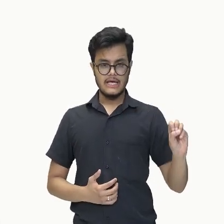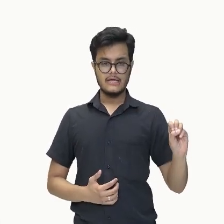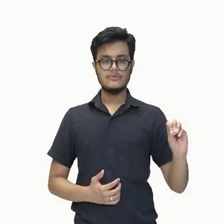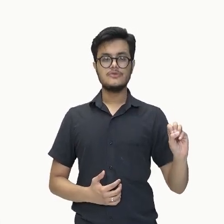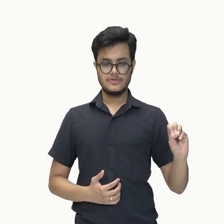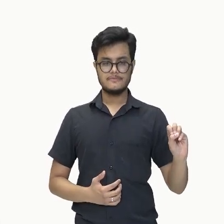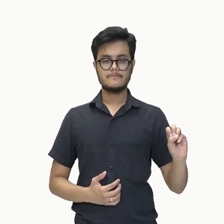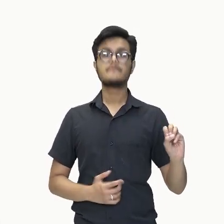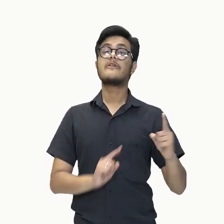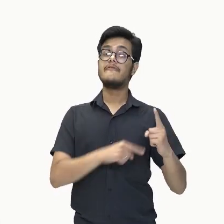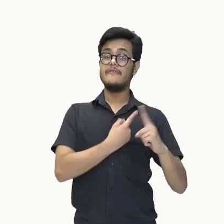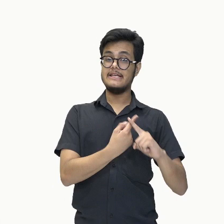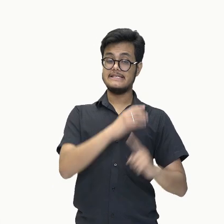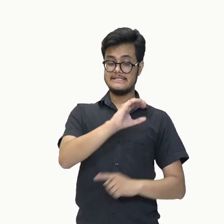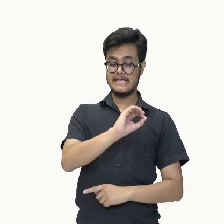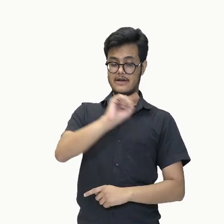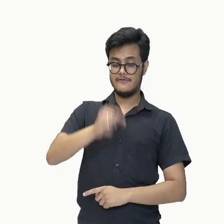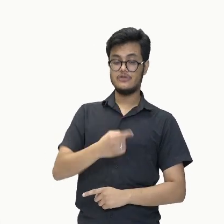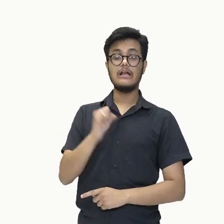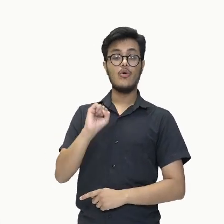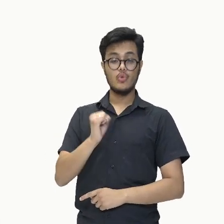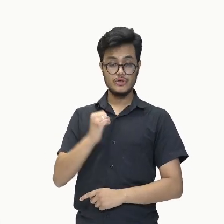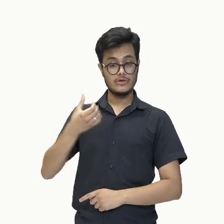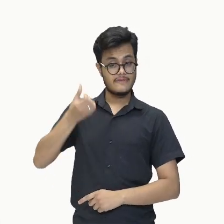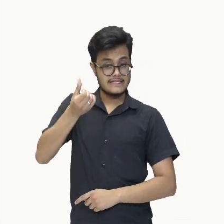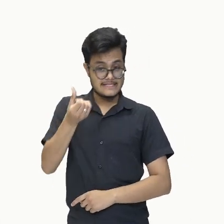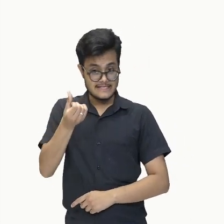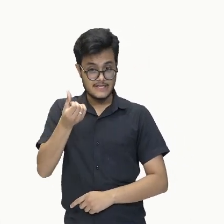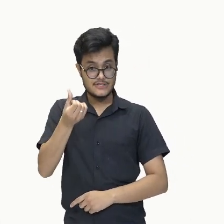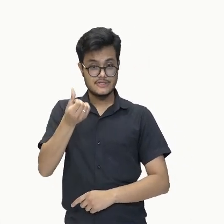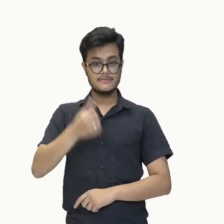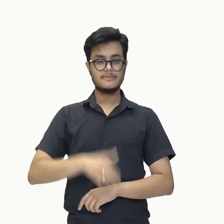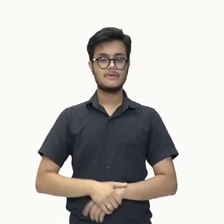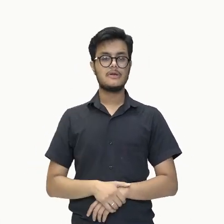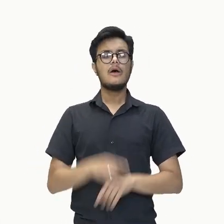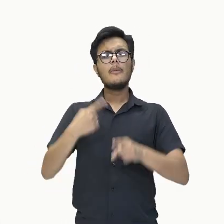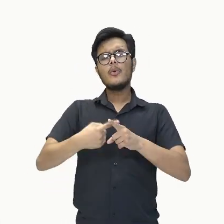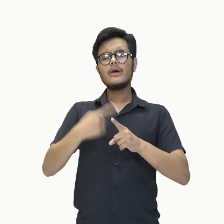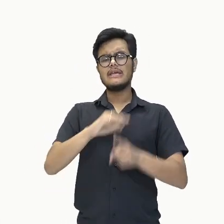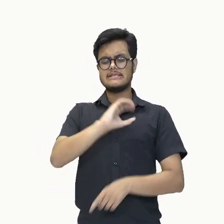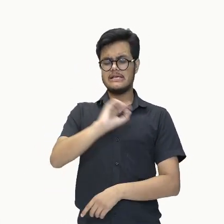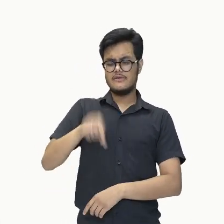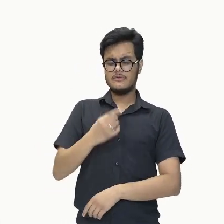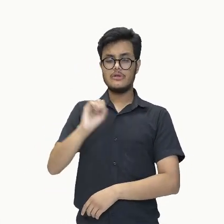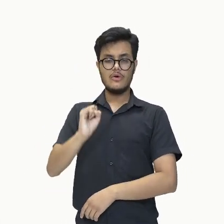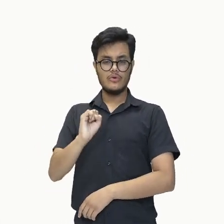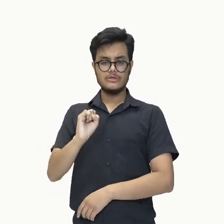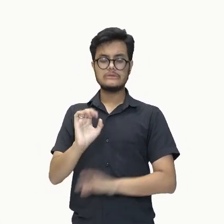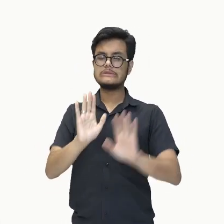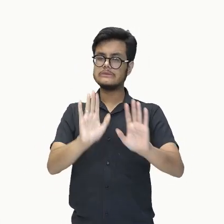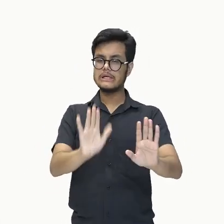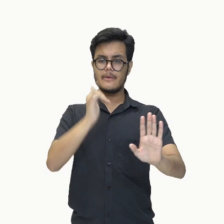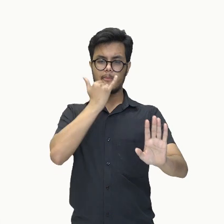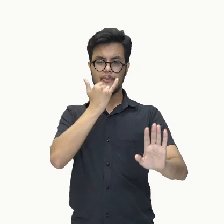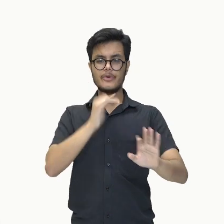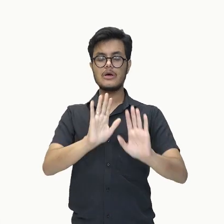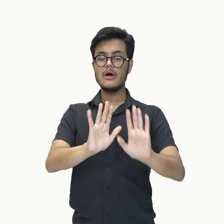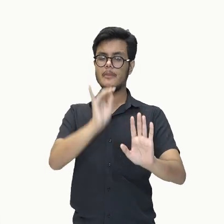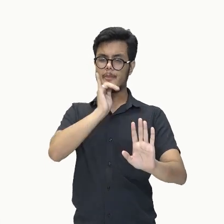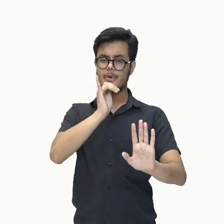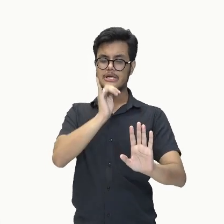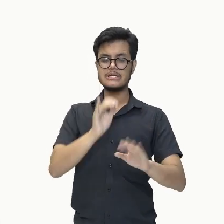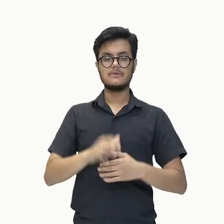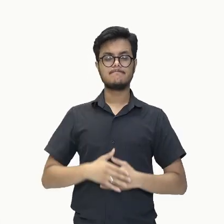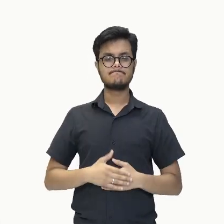70.500, que multiplica 0,8 elevado a 6. Pessoal, mas professor, é o seguinte,